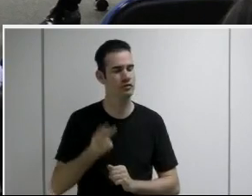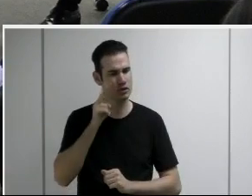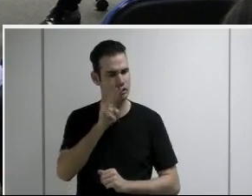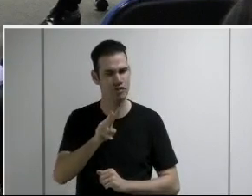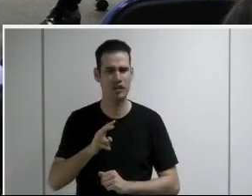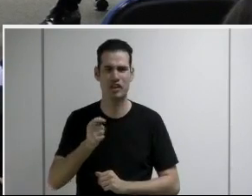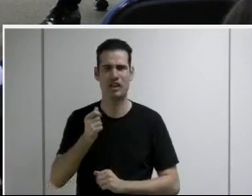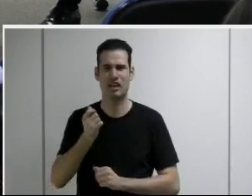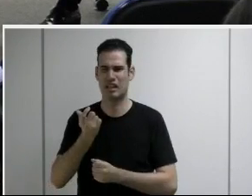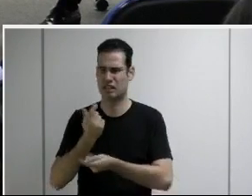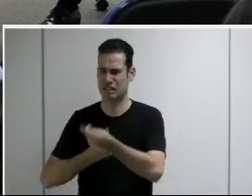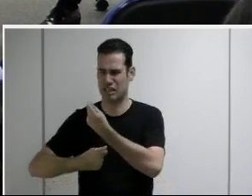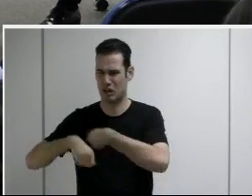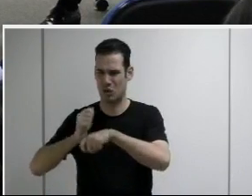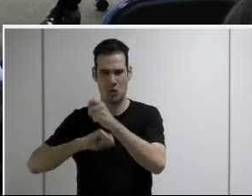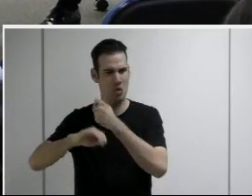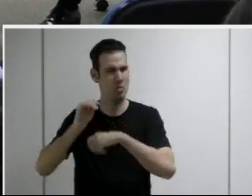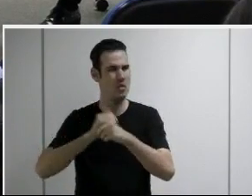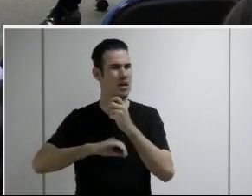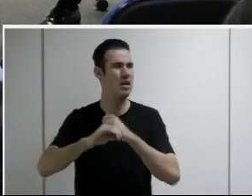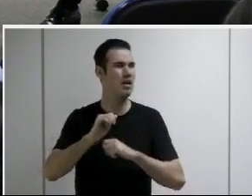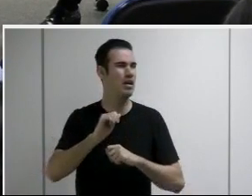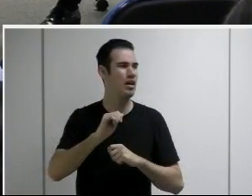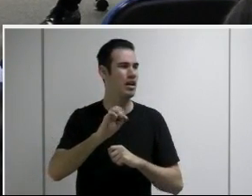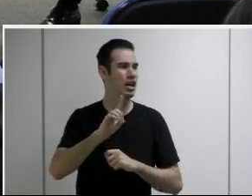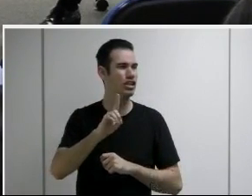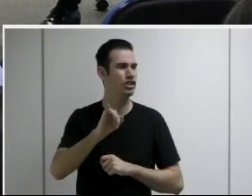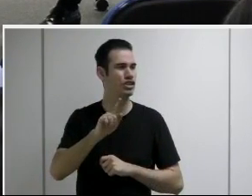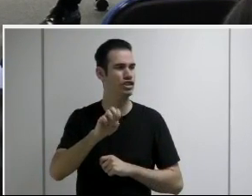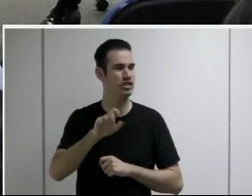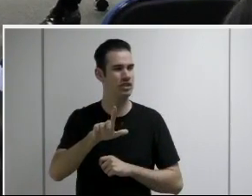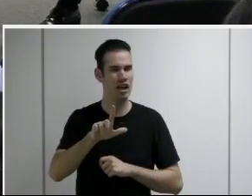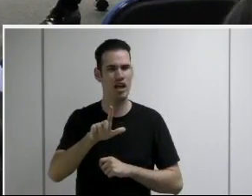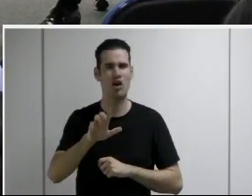digital, se fala muito a respeito da